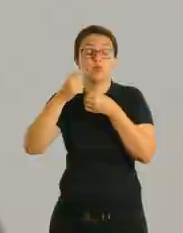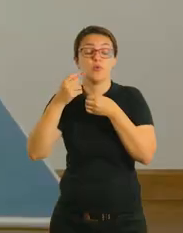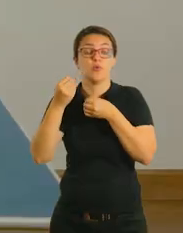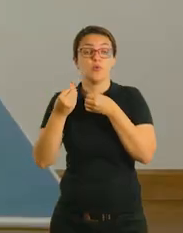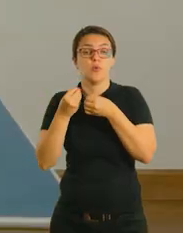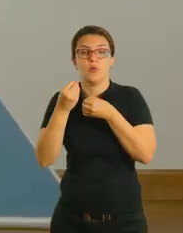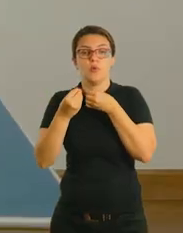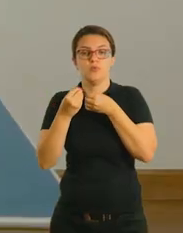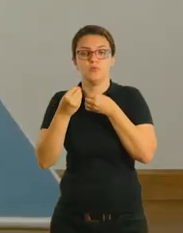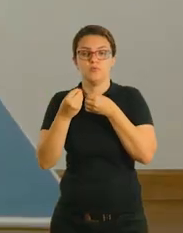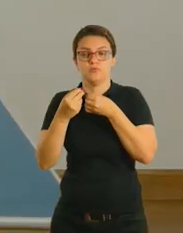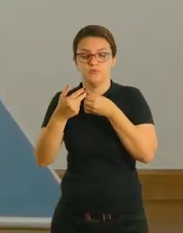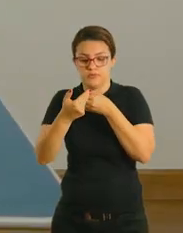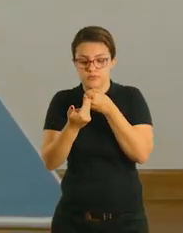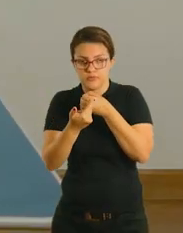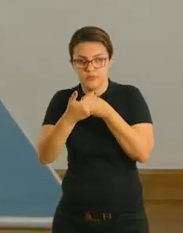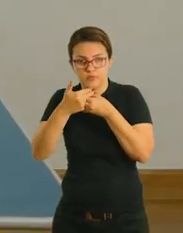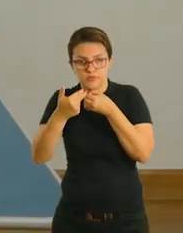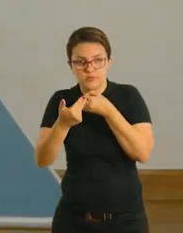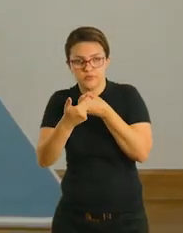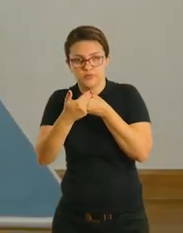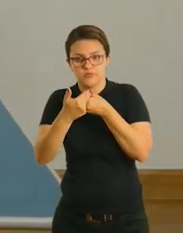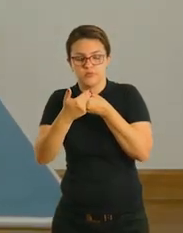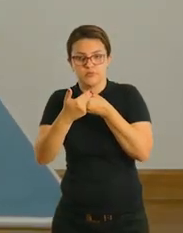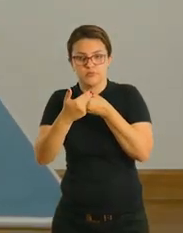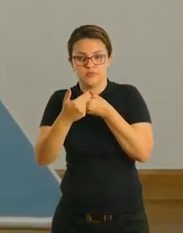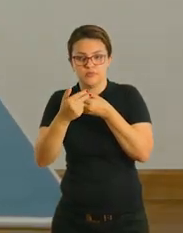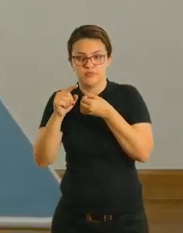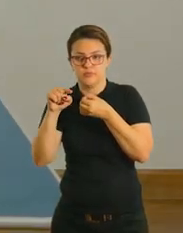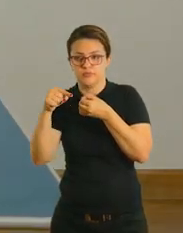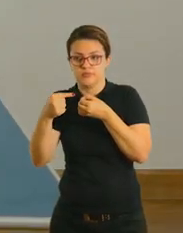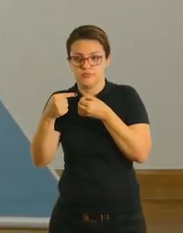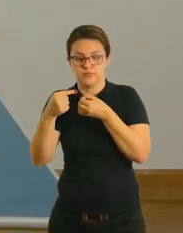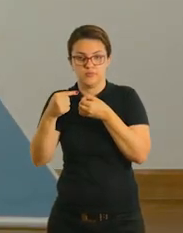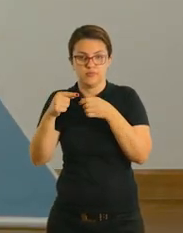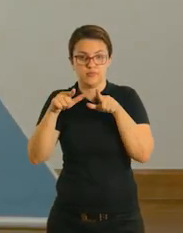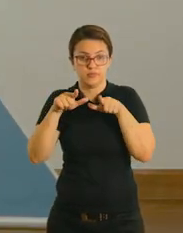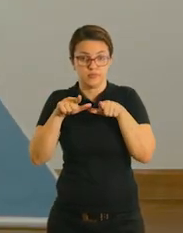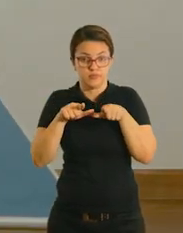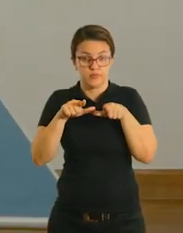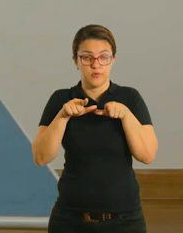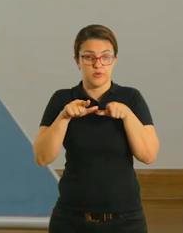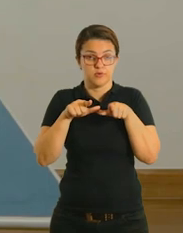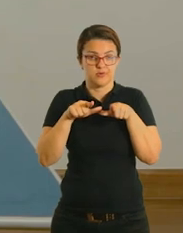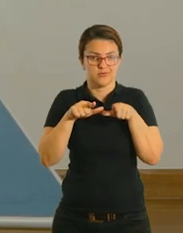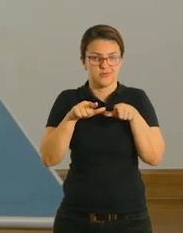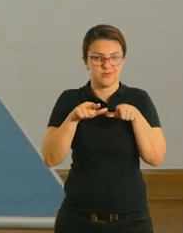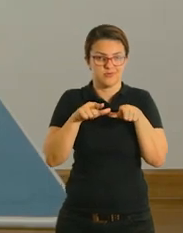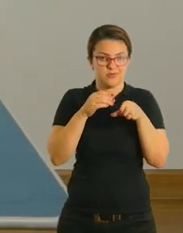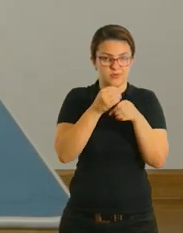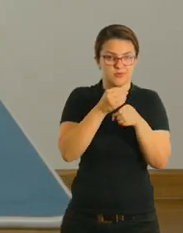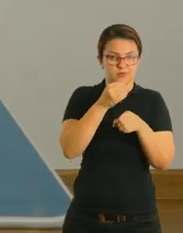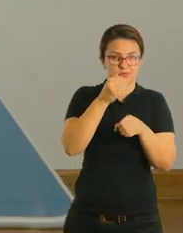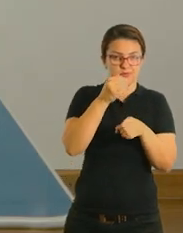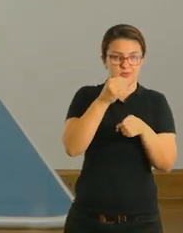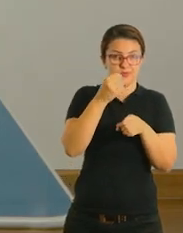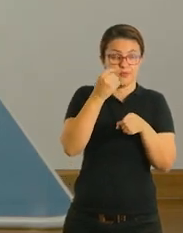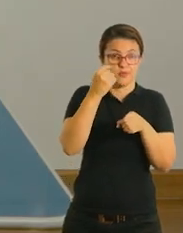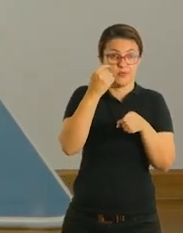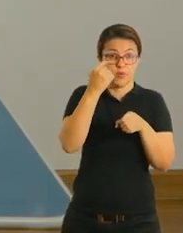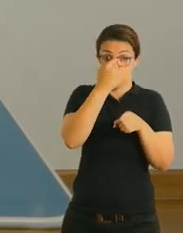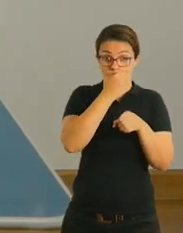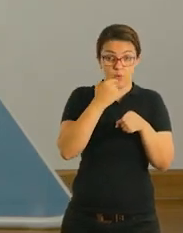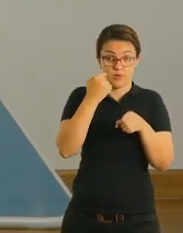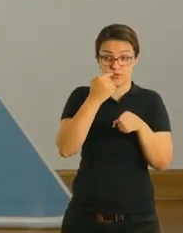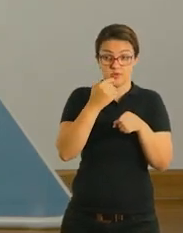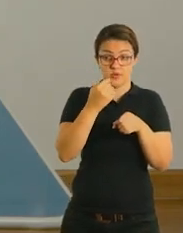dele. Terminando isso, depois que secou a nossa carinha, o que que nós precisaremos fazer?